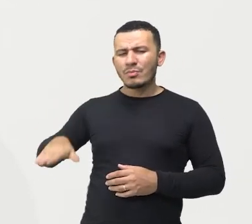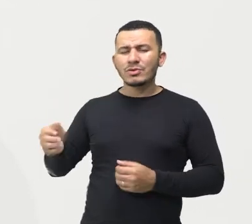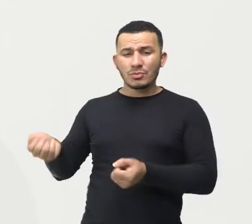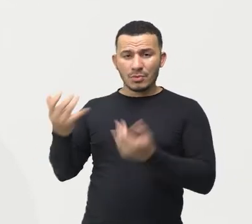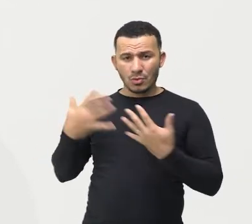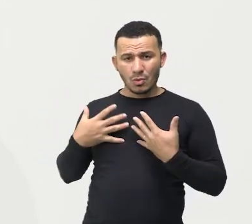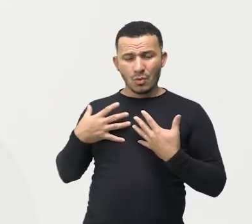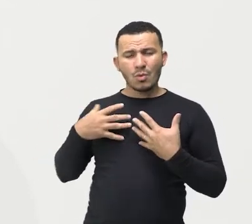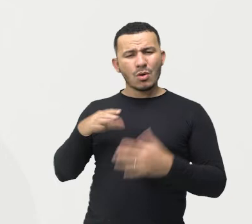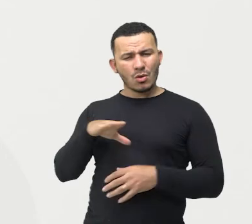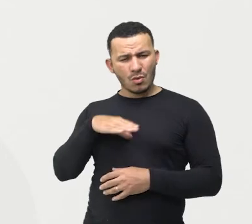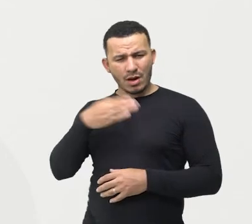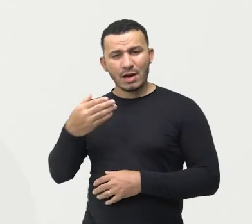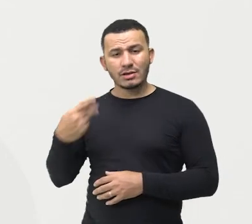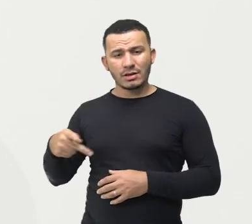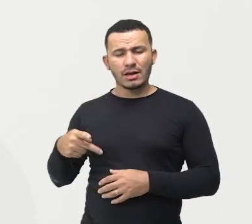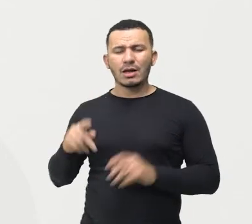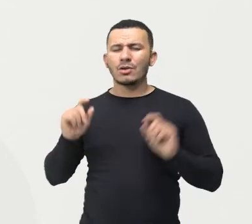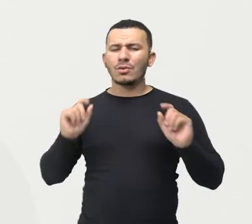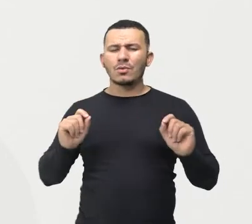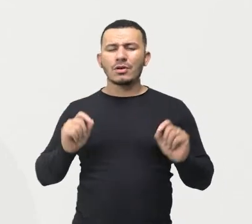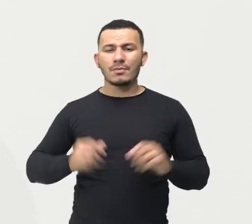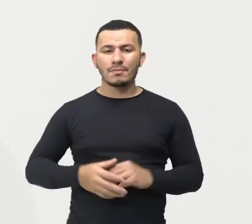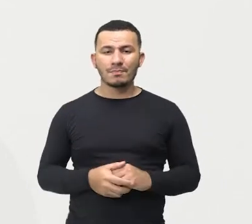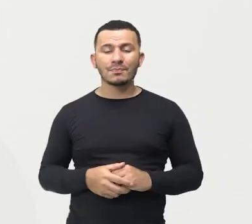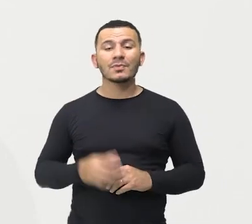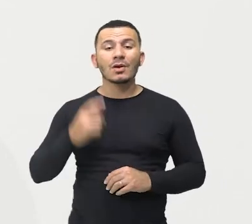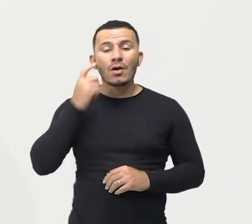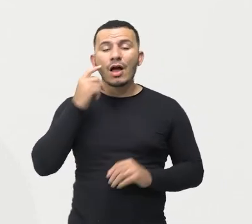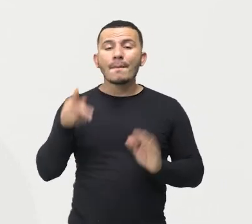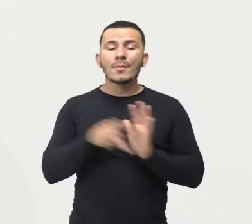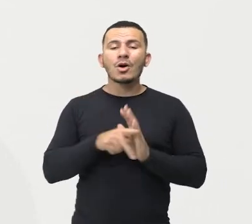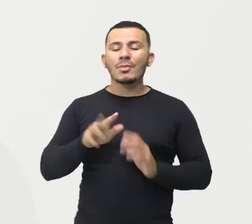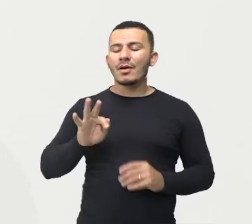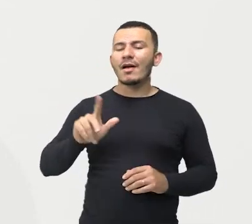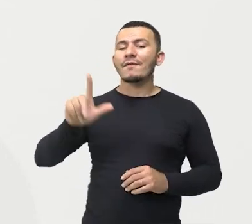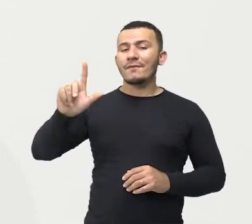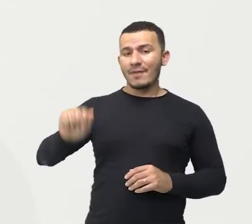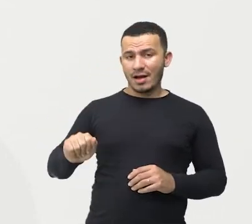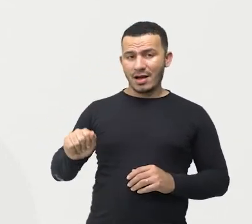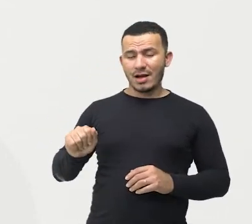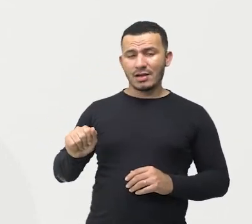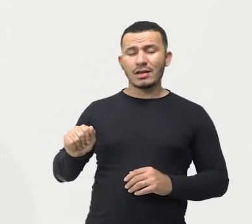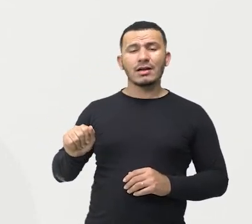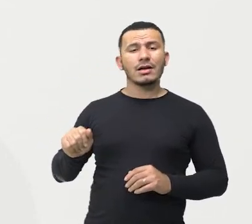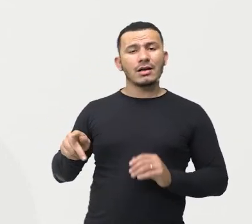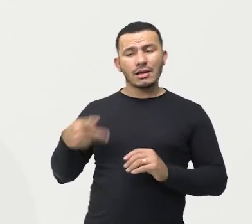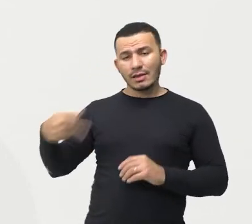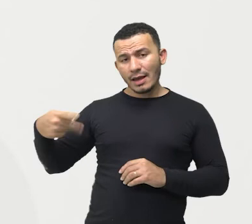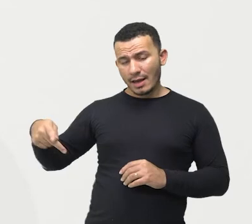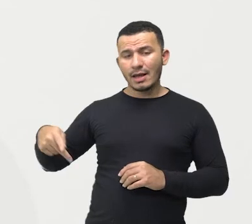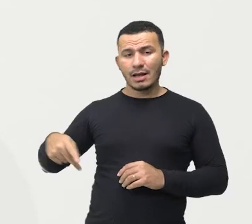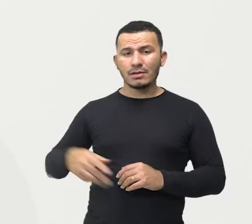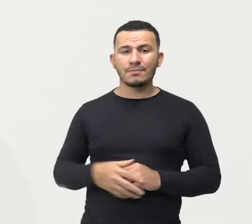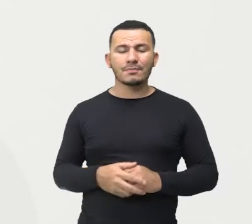dizendo que, percebam que aqui é reproduzida exatamente a fala da criança. Olha só,